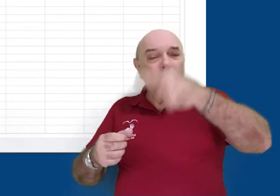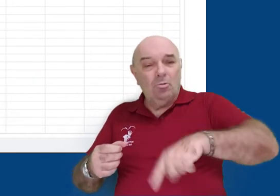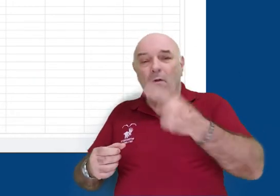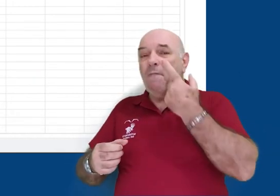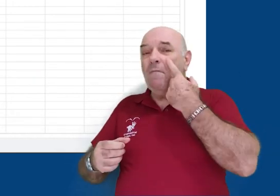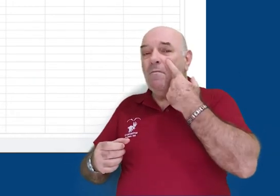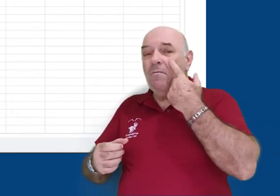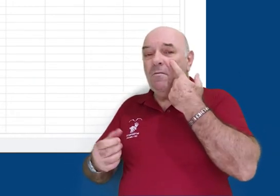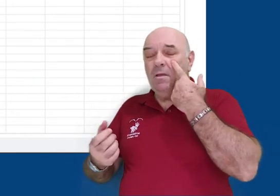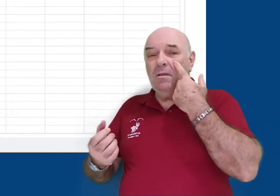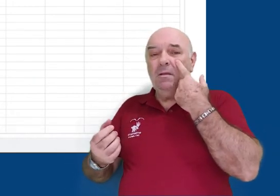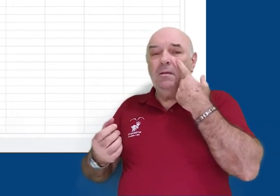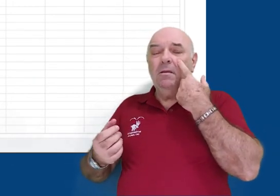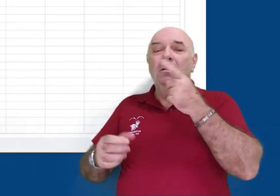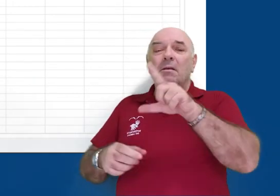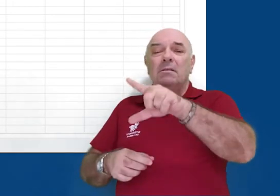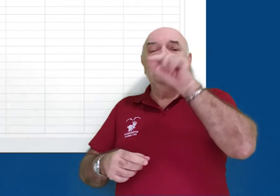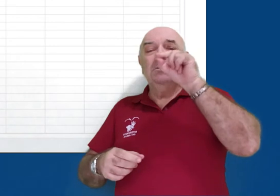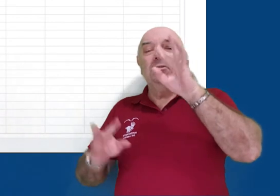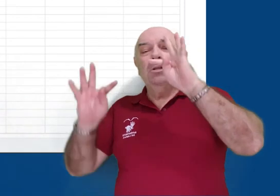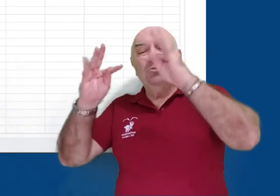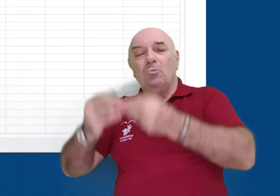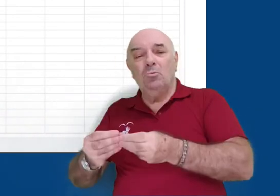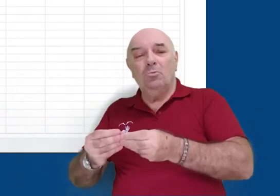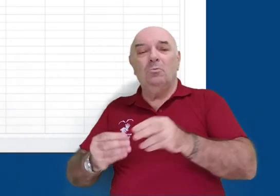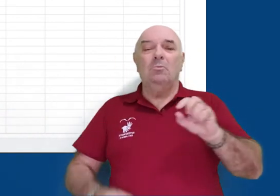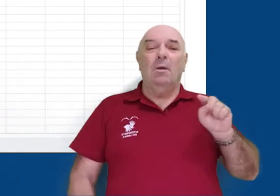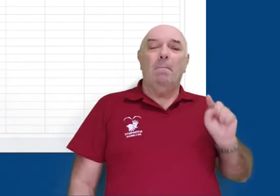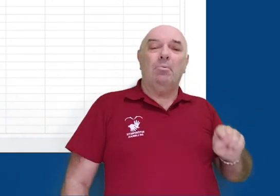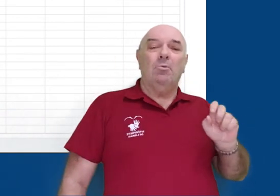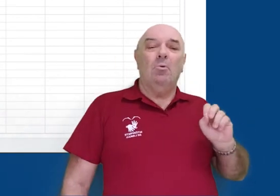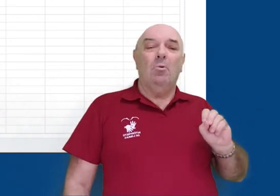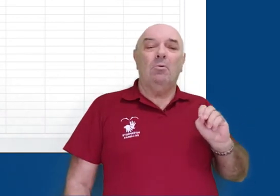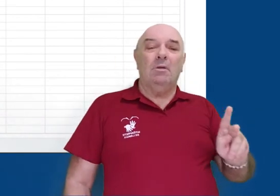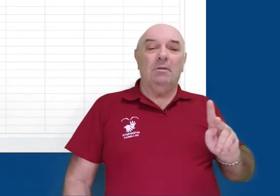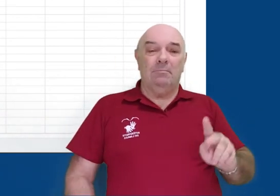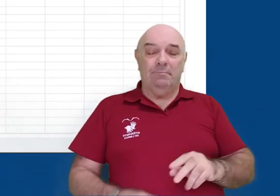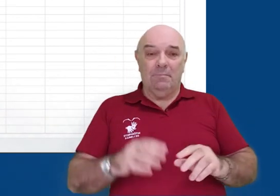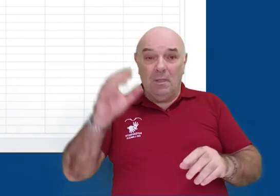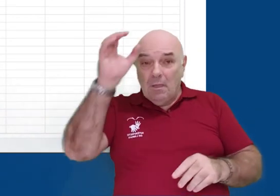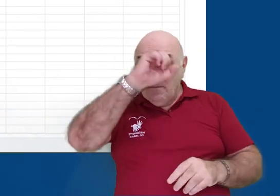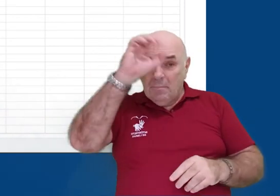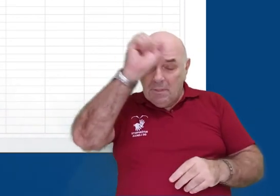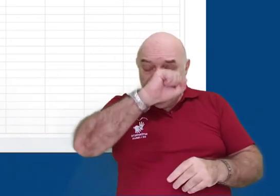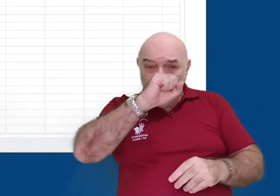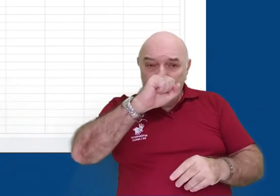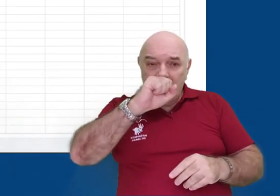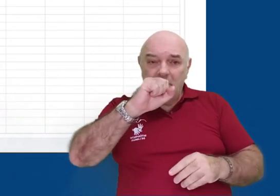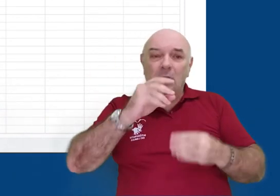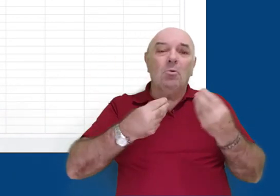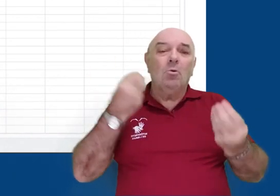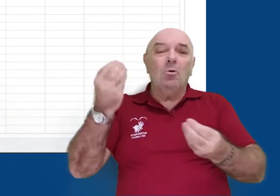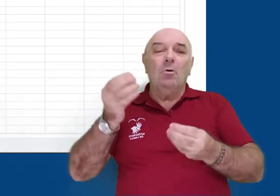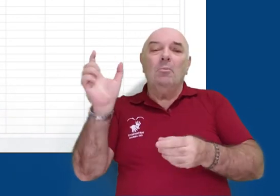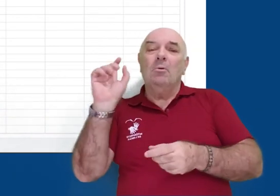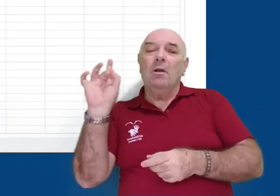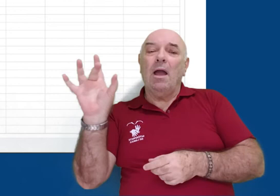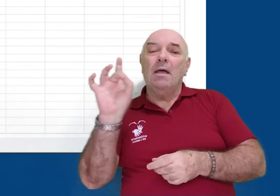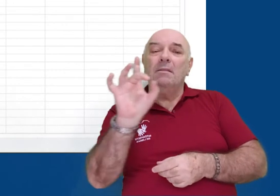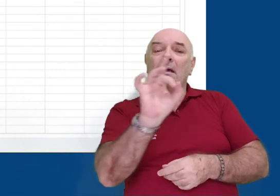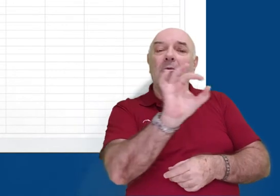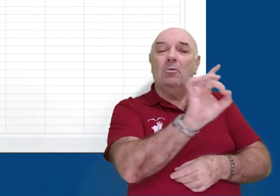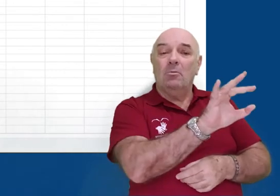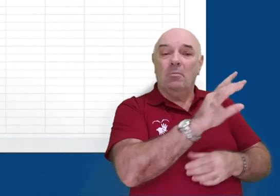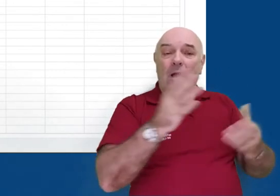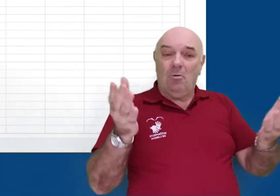o e caso queira retomar a visualização original da sua tabela clique em selecionar tudo ele é ok e